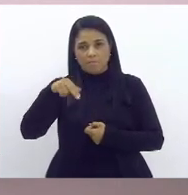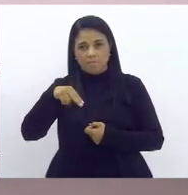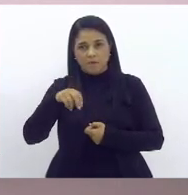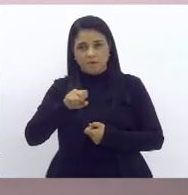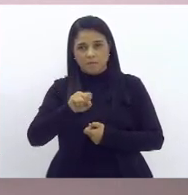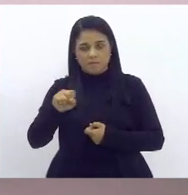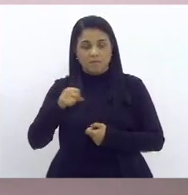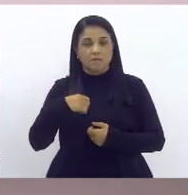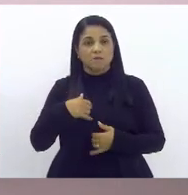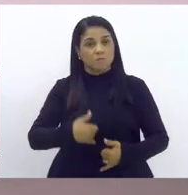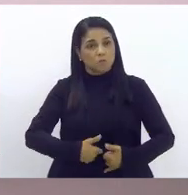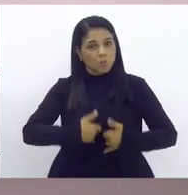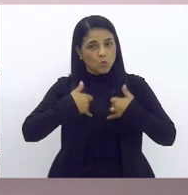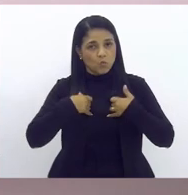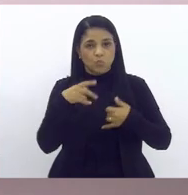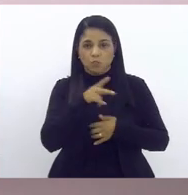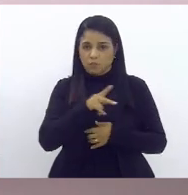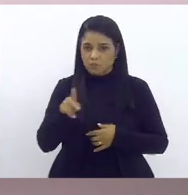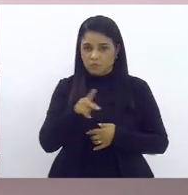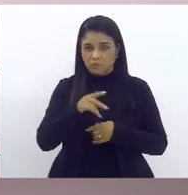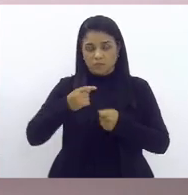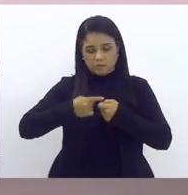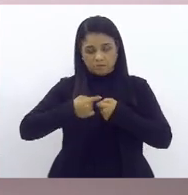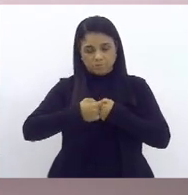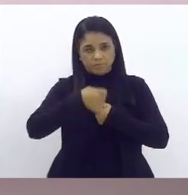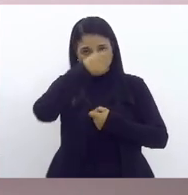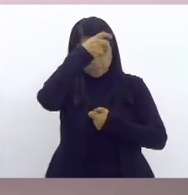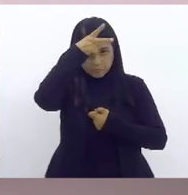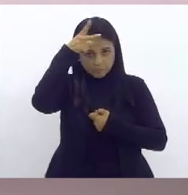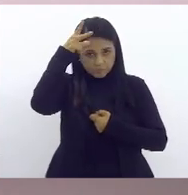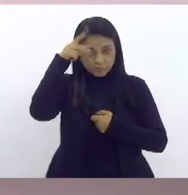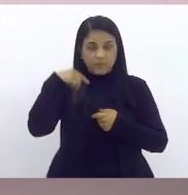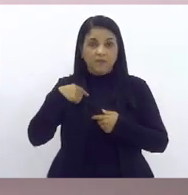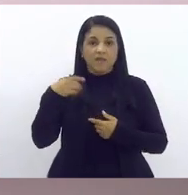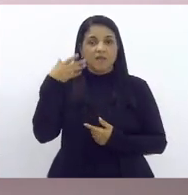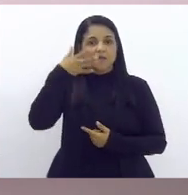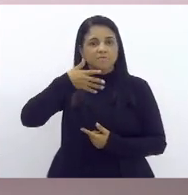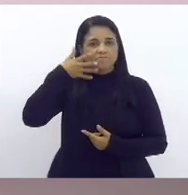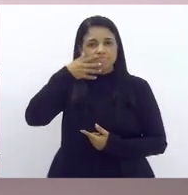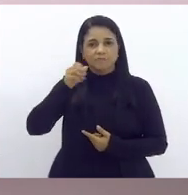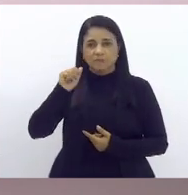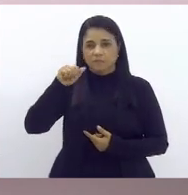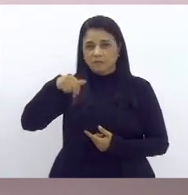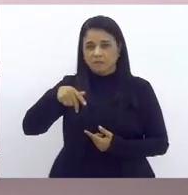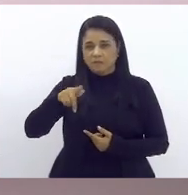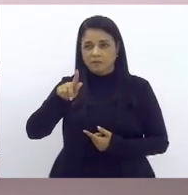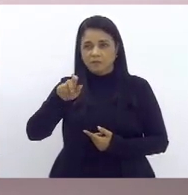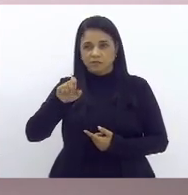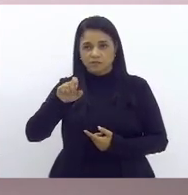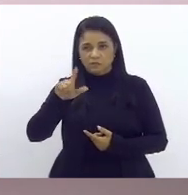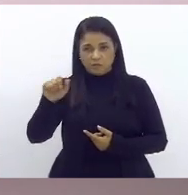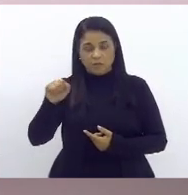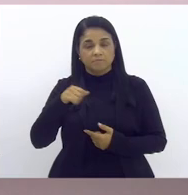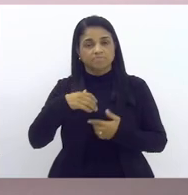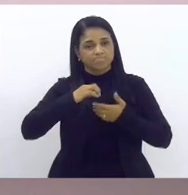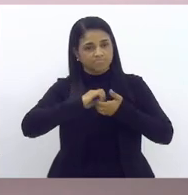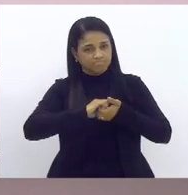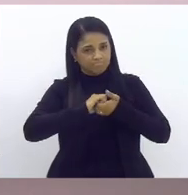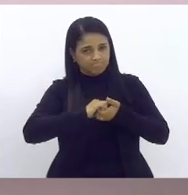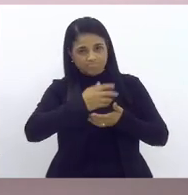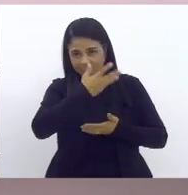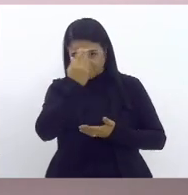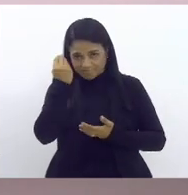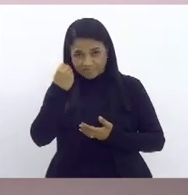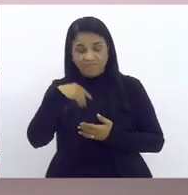da rede municipal. E a fala da Ângela aqui, também esqueci de cumprimentá-la, é